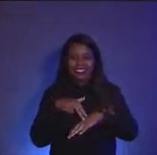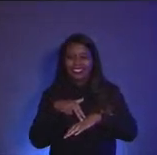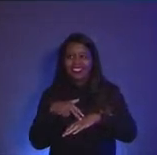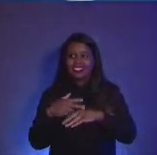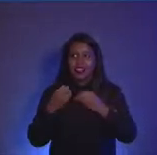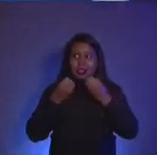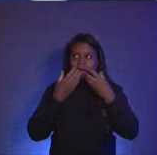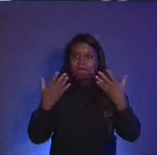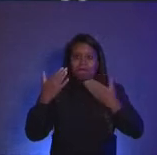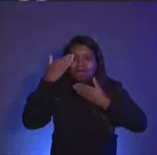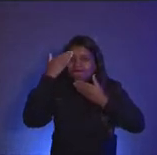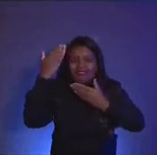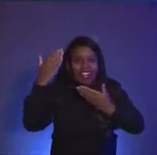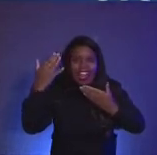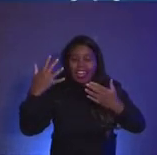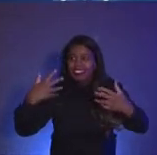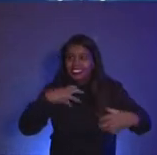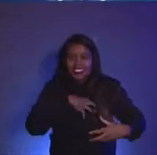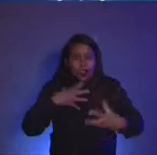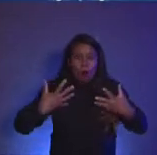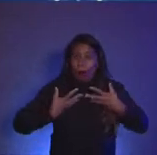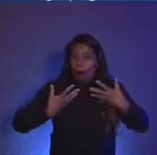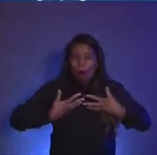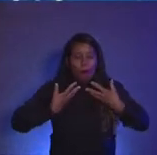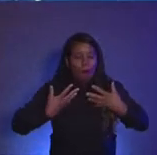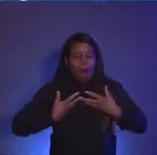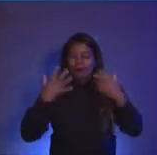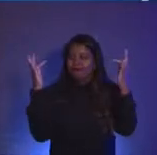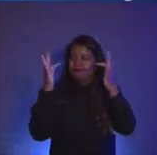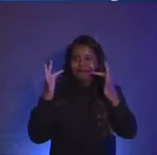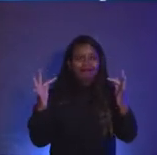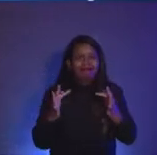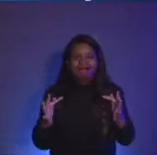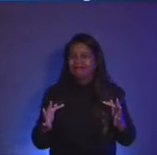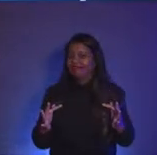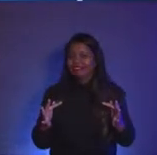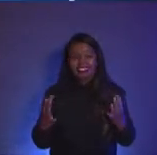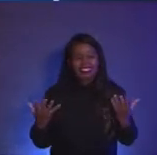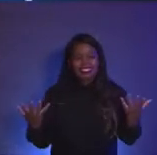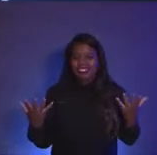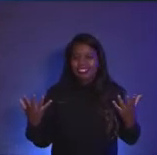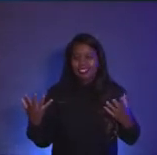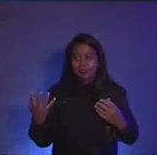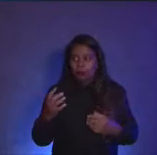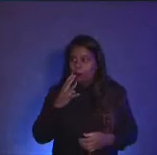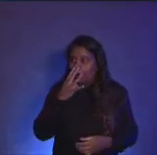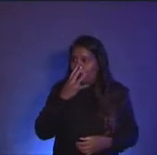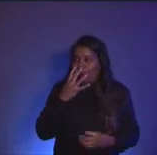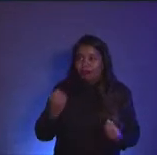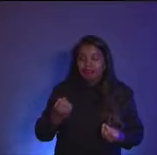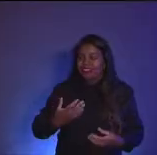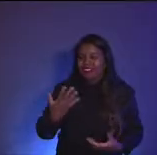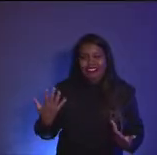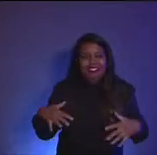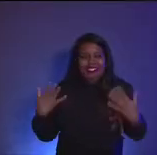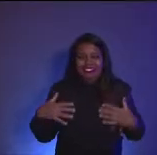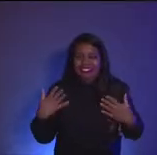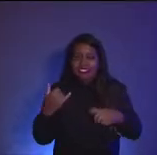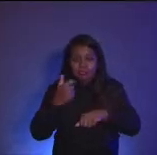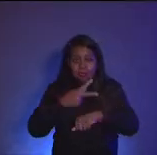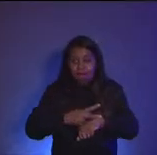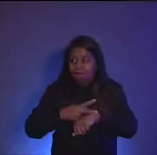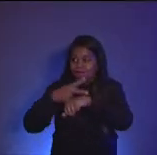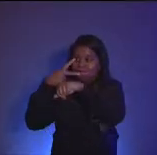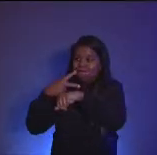Obrigado, gente. É muito feliz, na verdade. Acho que, enfim, estou um pouco surpreso. Os outros trabalhos